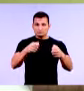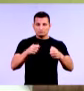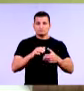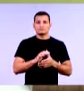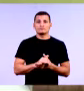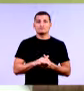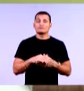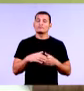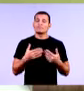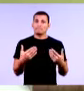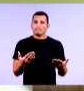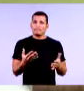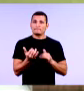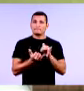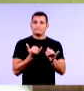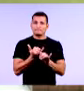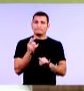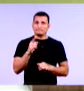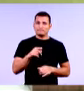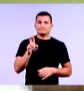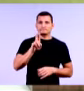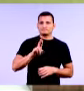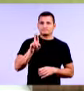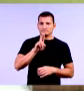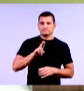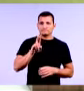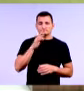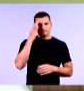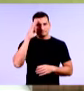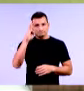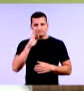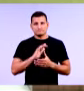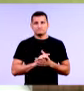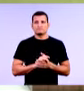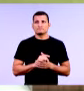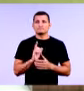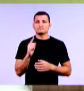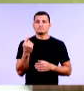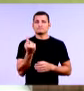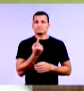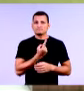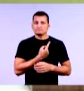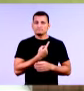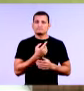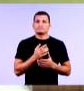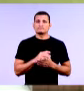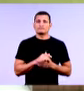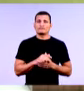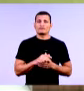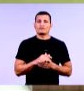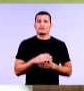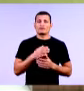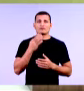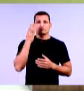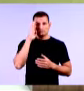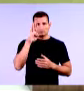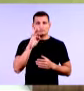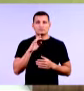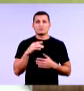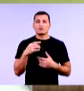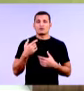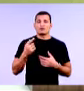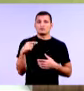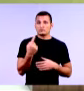internet ela é utilizada principalmente para a gente poder, óbvio que não é o foco principal, não é exatamente as nossas